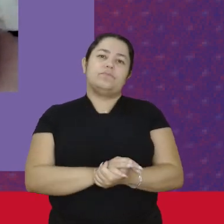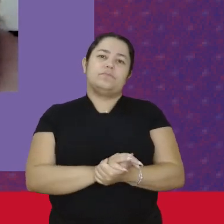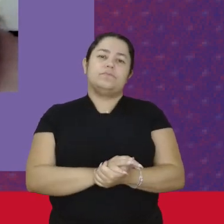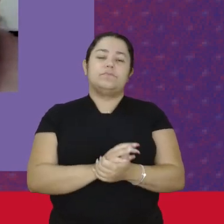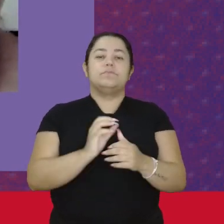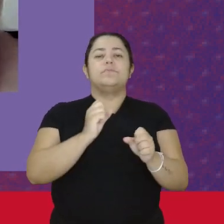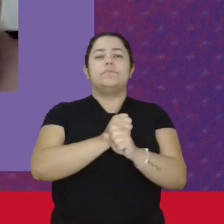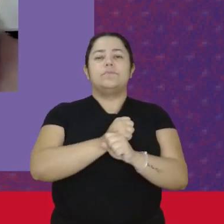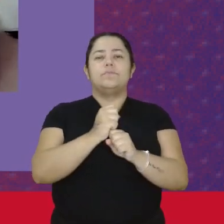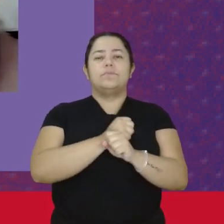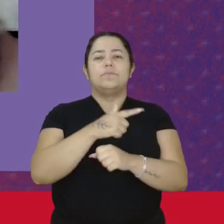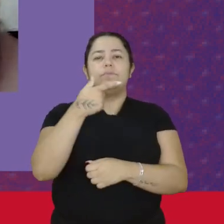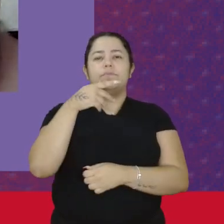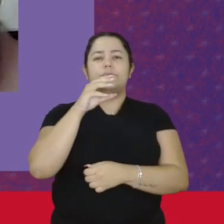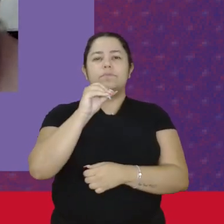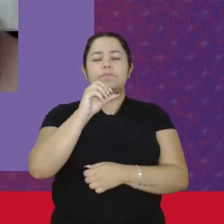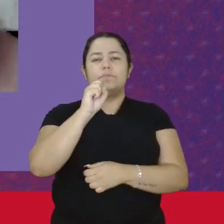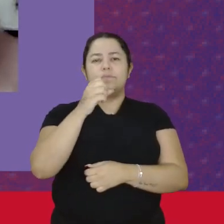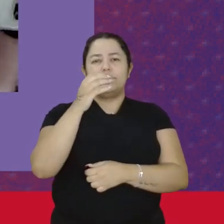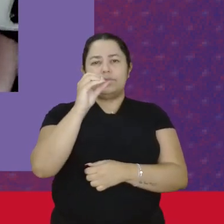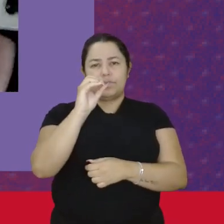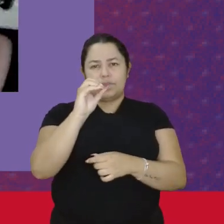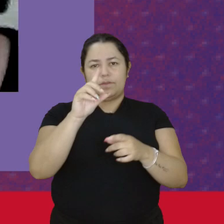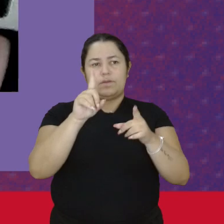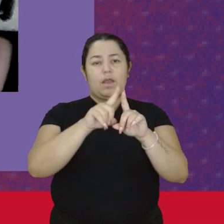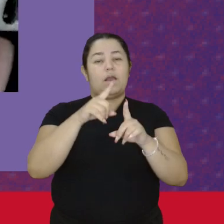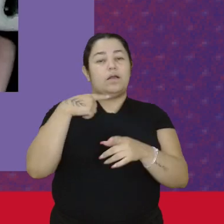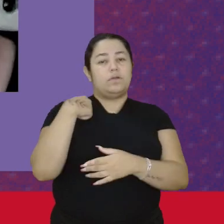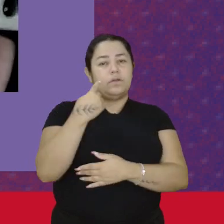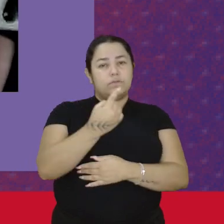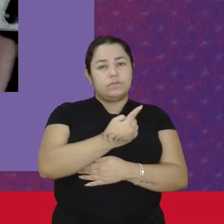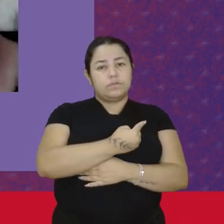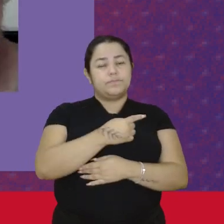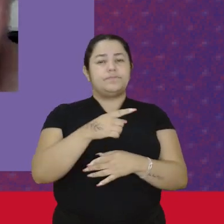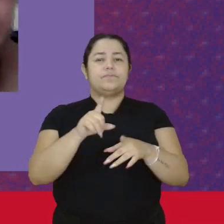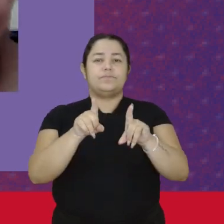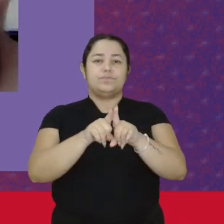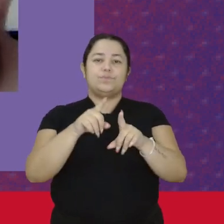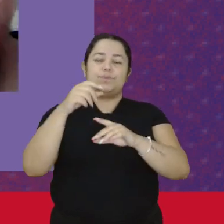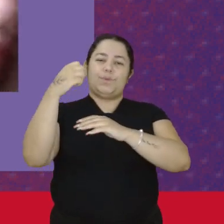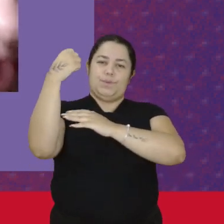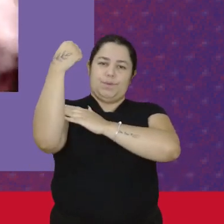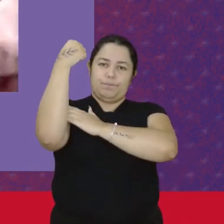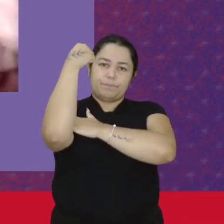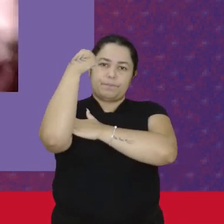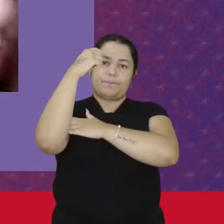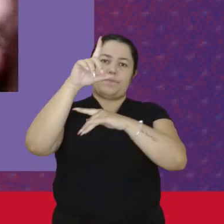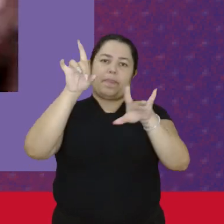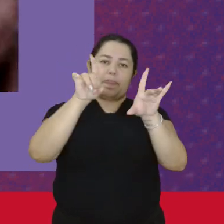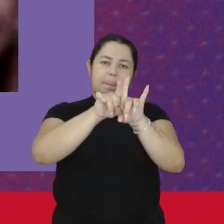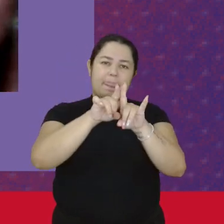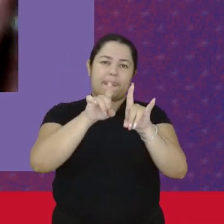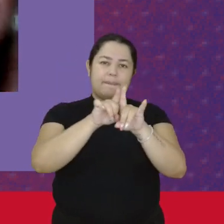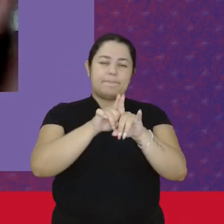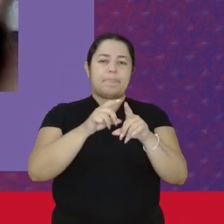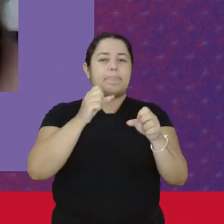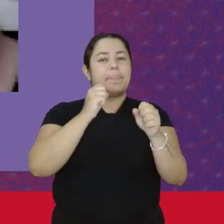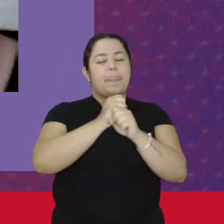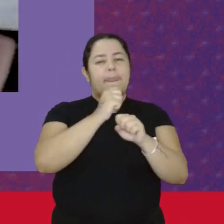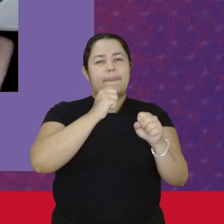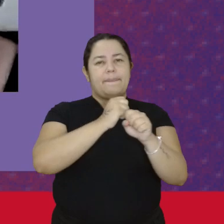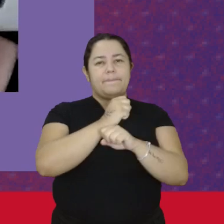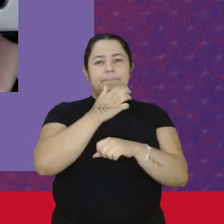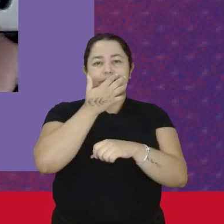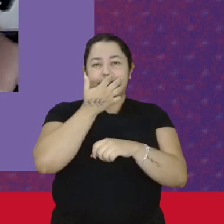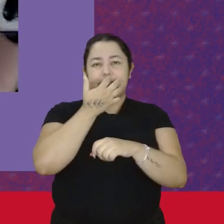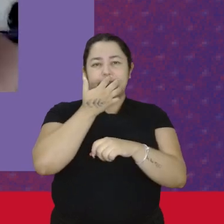anos 70 e 80. Né? Quer dizer, a nossa atuação do feminismo no sentido de construir